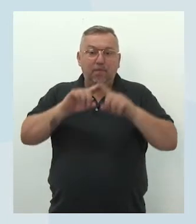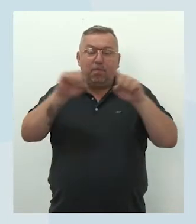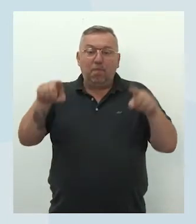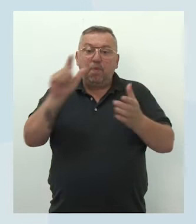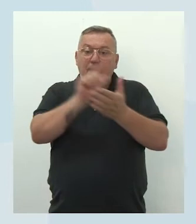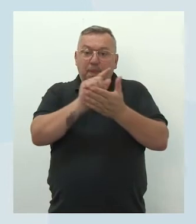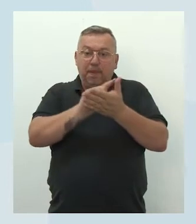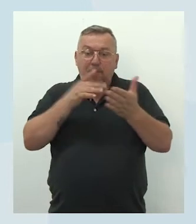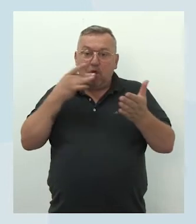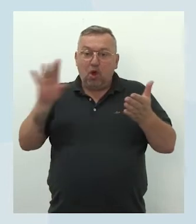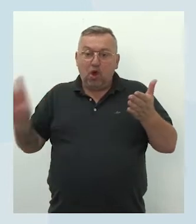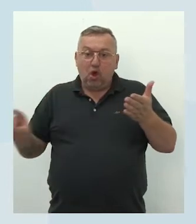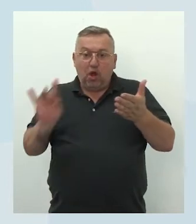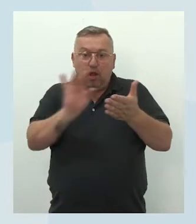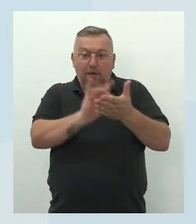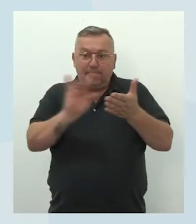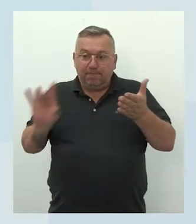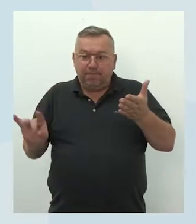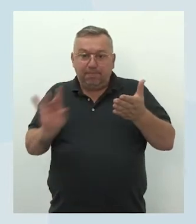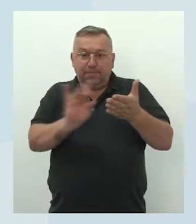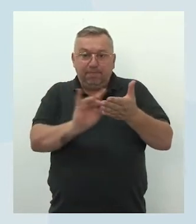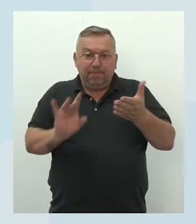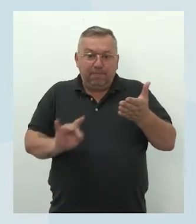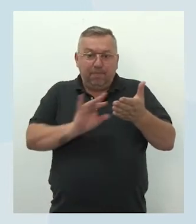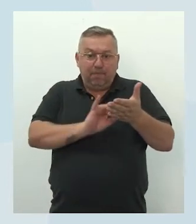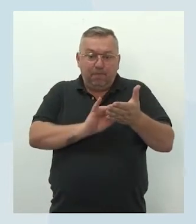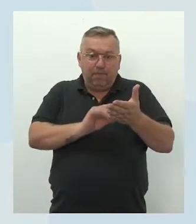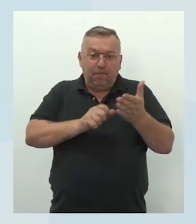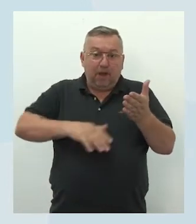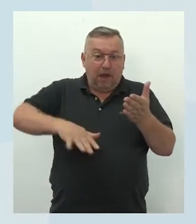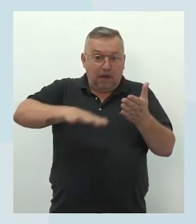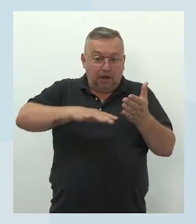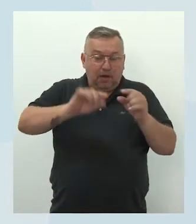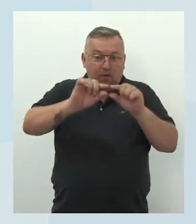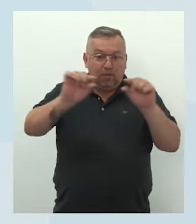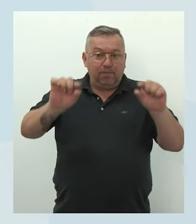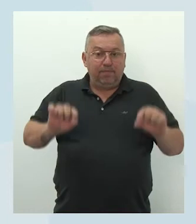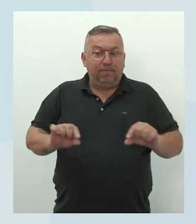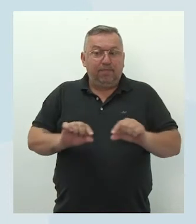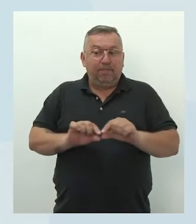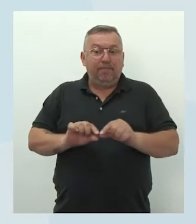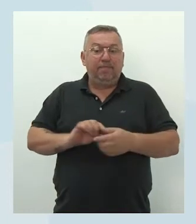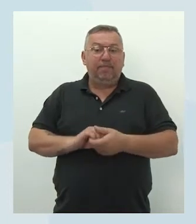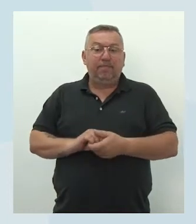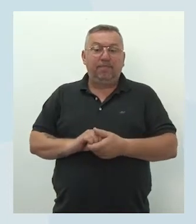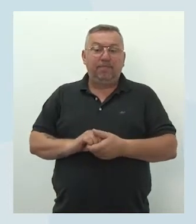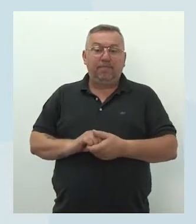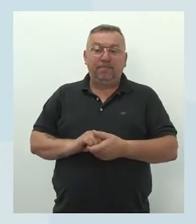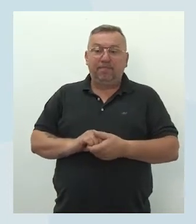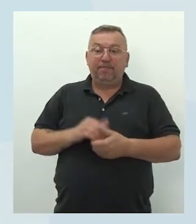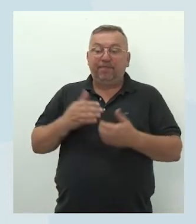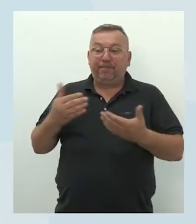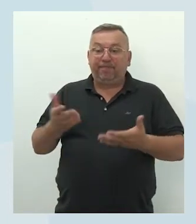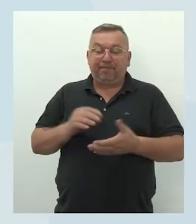Preencher figuras com colagem. É área ou perímetro? E aí,